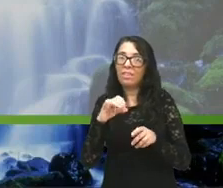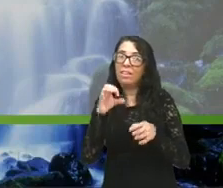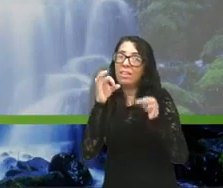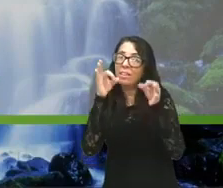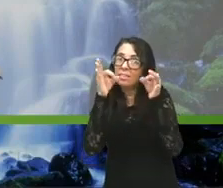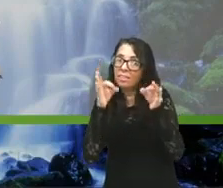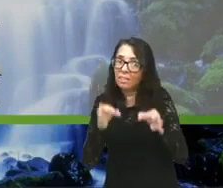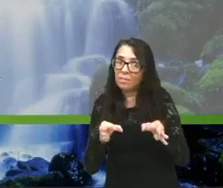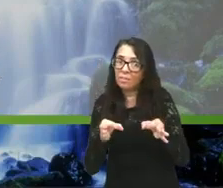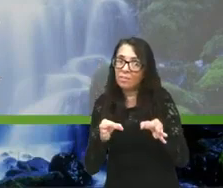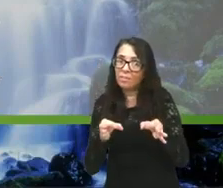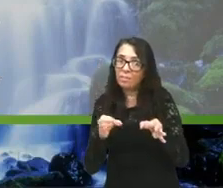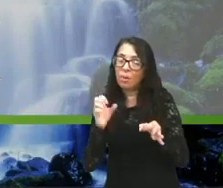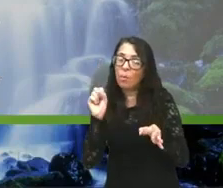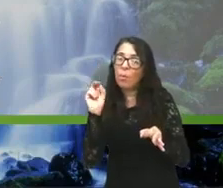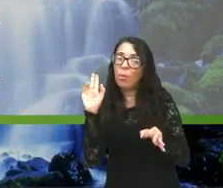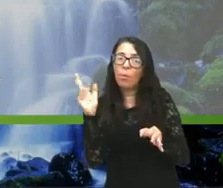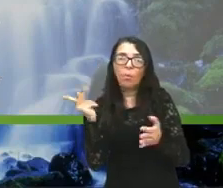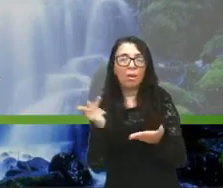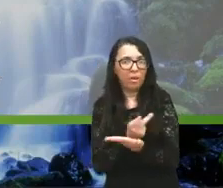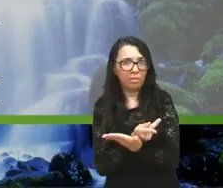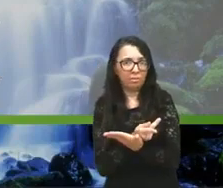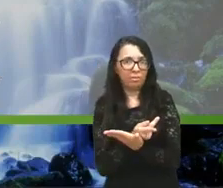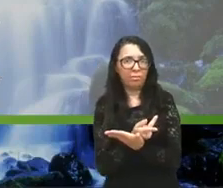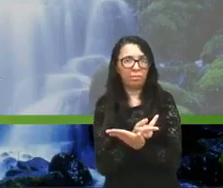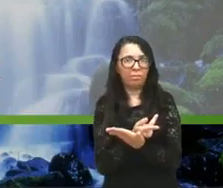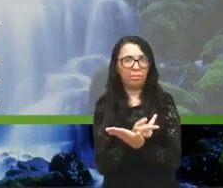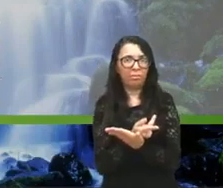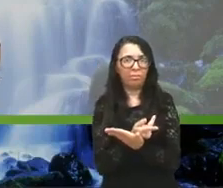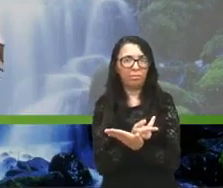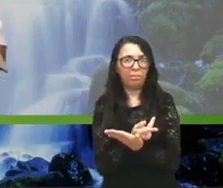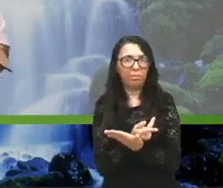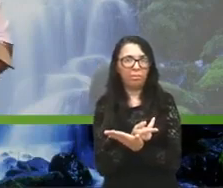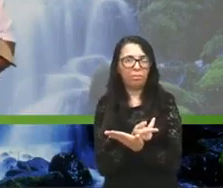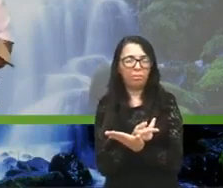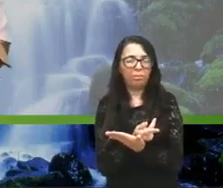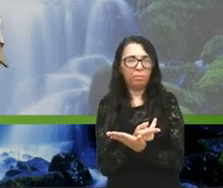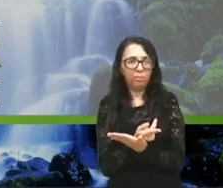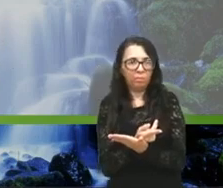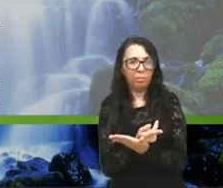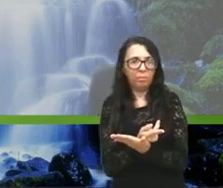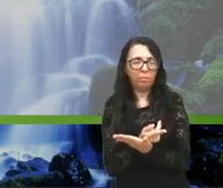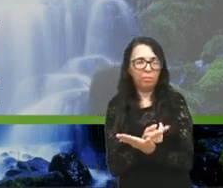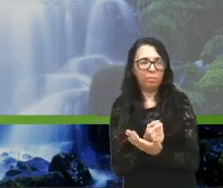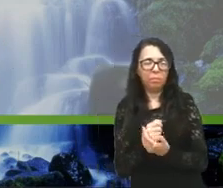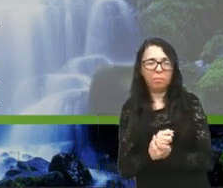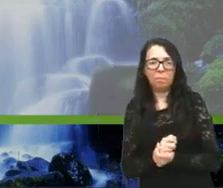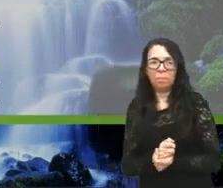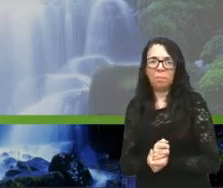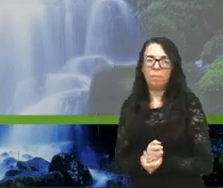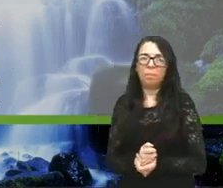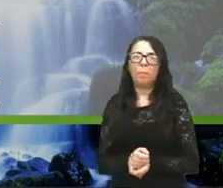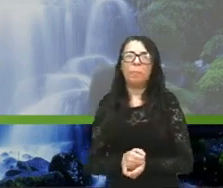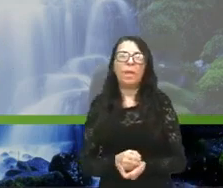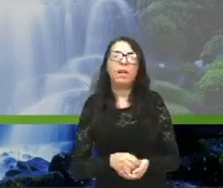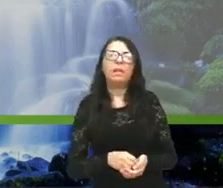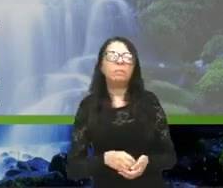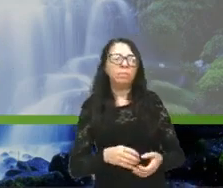Não dê brechas para ele plantar, não dê espaço para ele implantar no seu